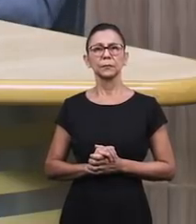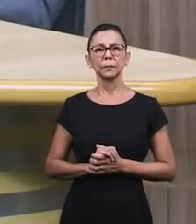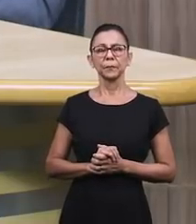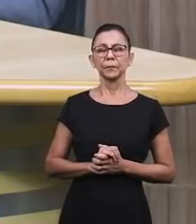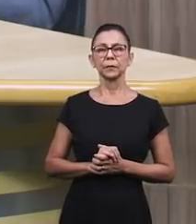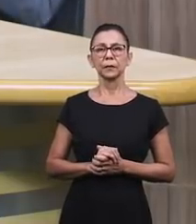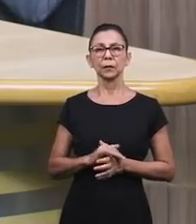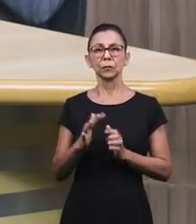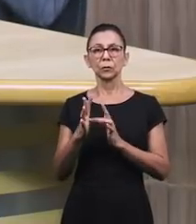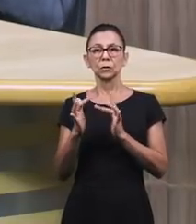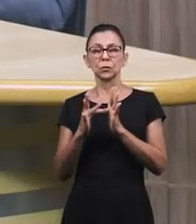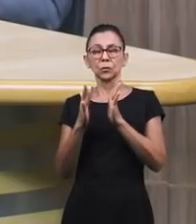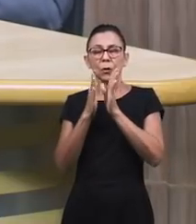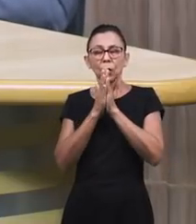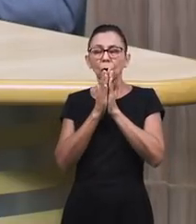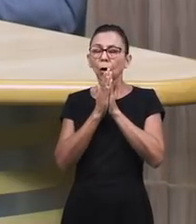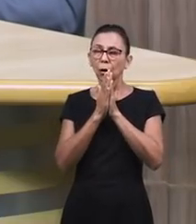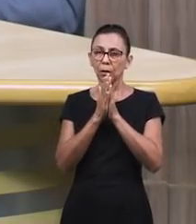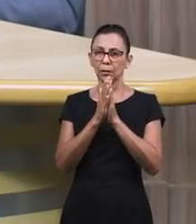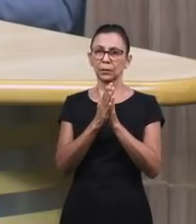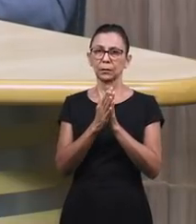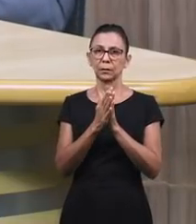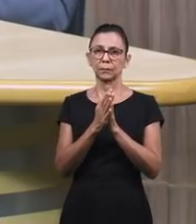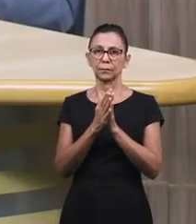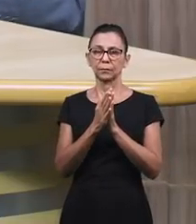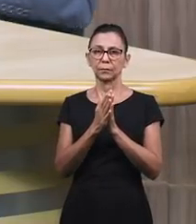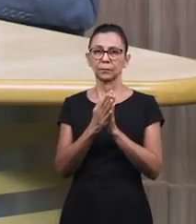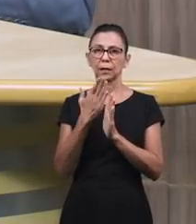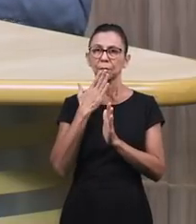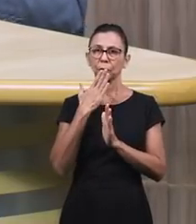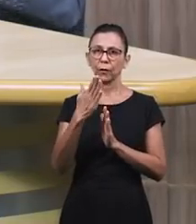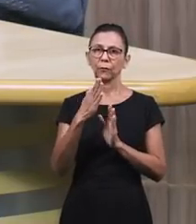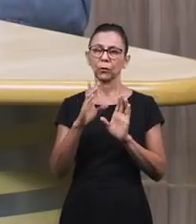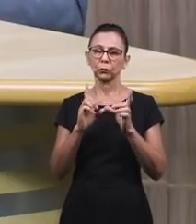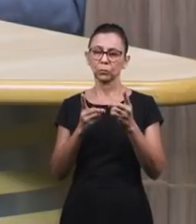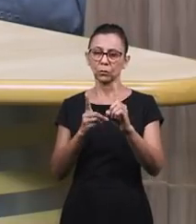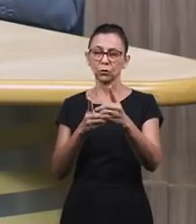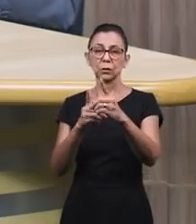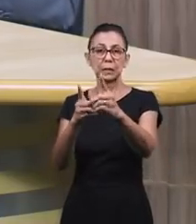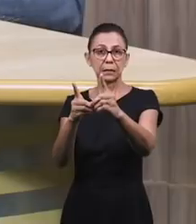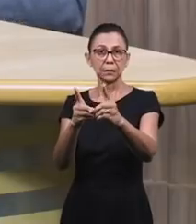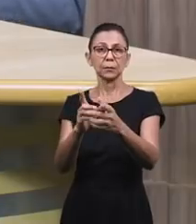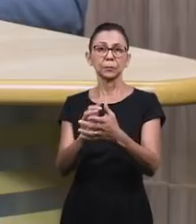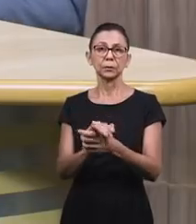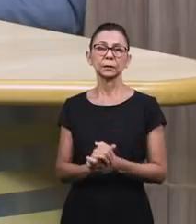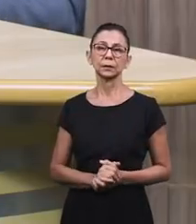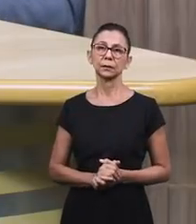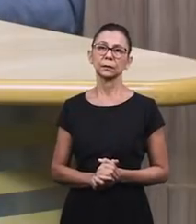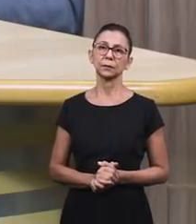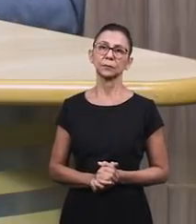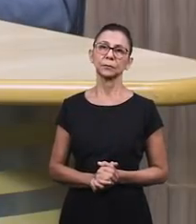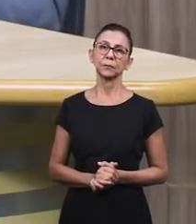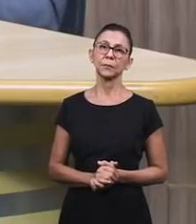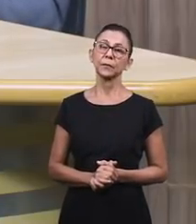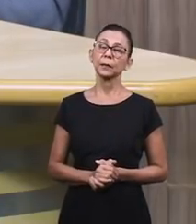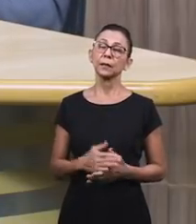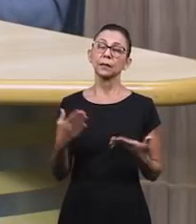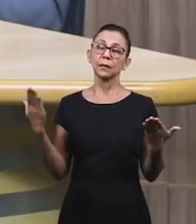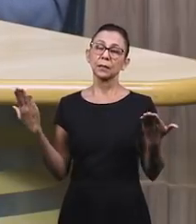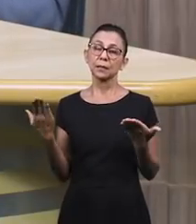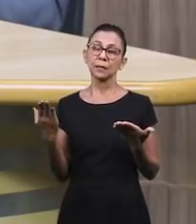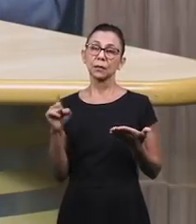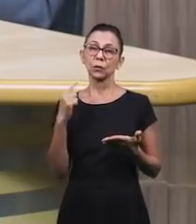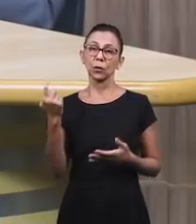ele ora por nós, né? Quando Jesus, a oração de Jesus pelos seus discípulos. Então orar por nós. Naquele momento ali, se nós estamos aqui, que ele intercedeu por nós